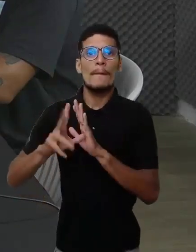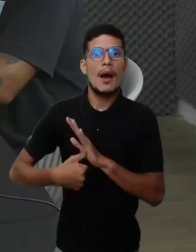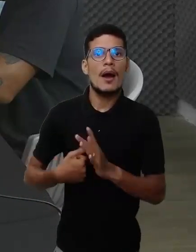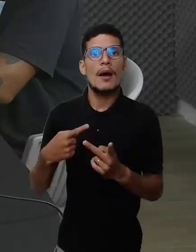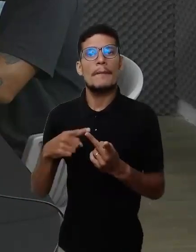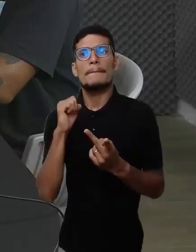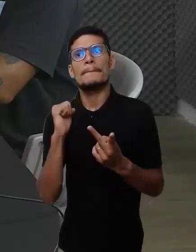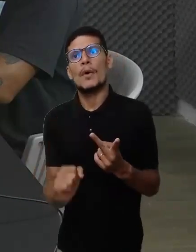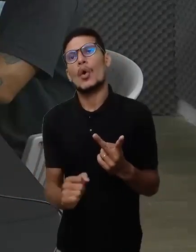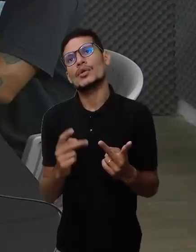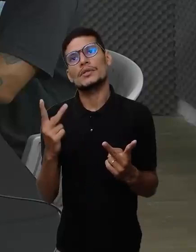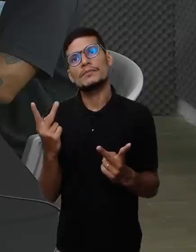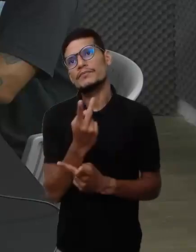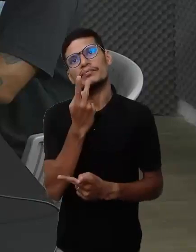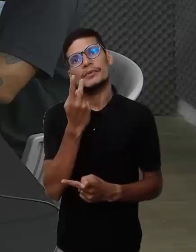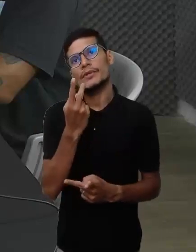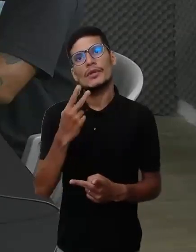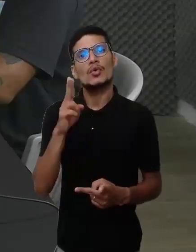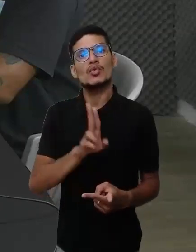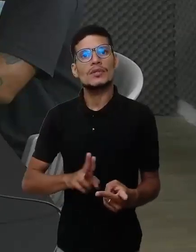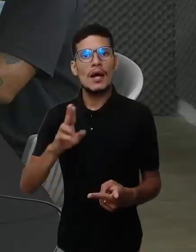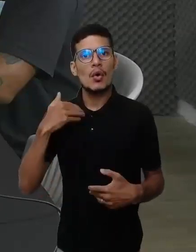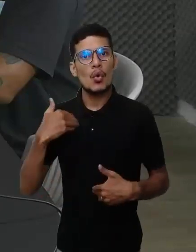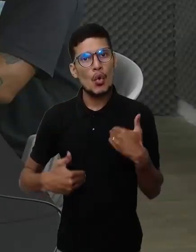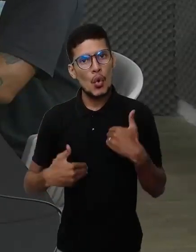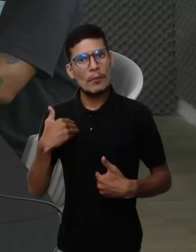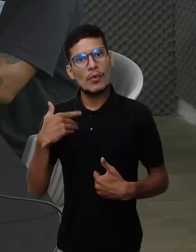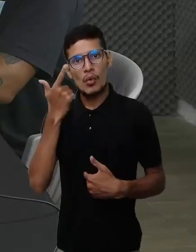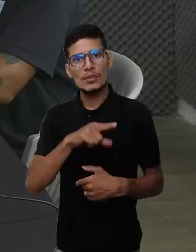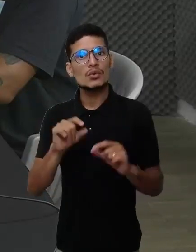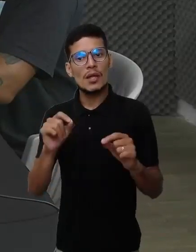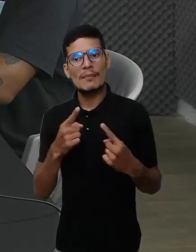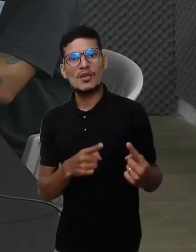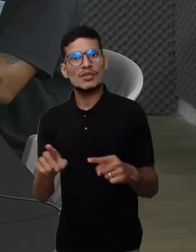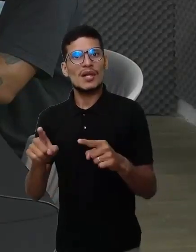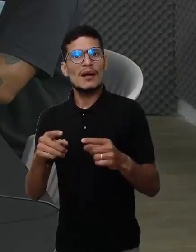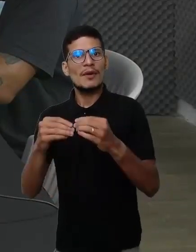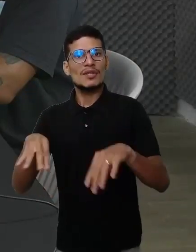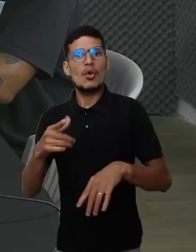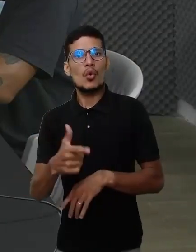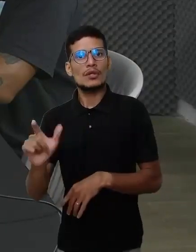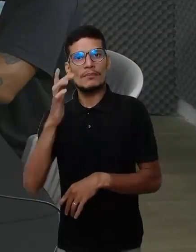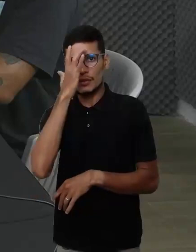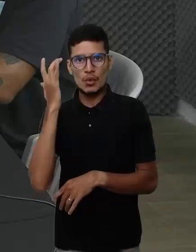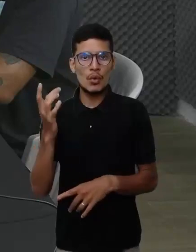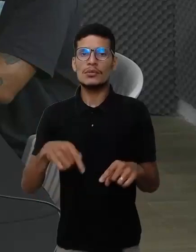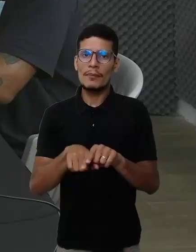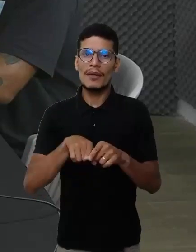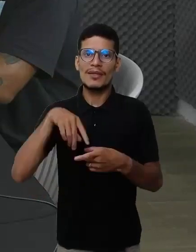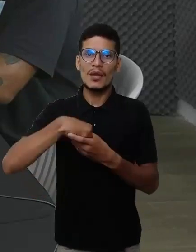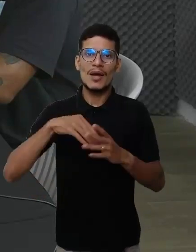se rebelar usando seu corpo para prejudicar outros corpos, você pode se rebelar dentro de casa, sendo um atrapalho para a